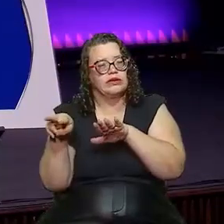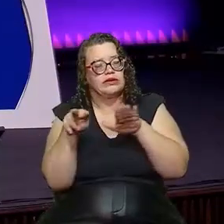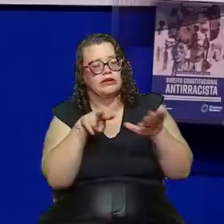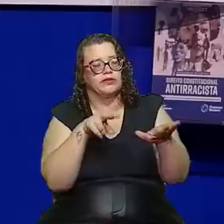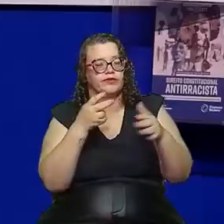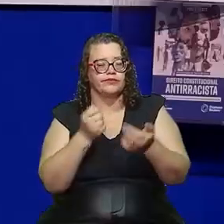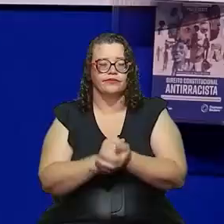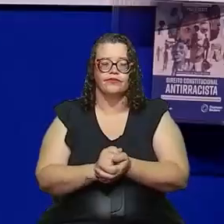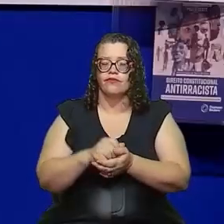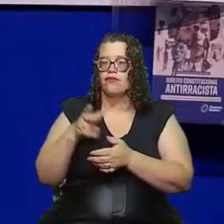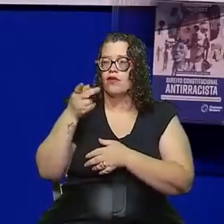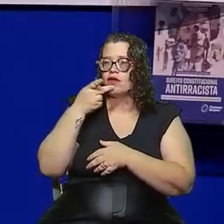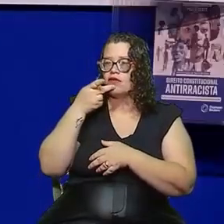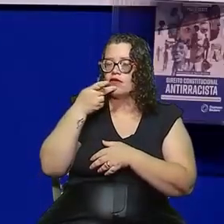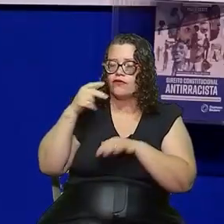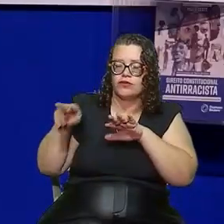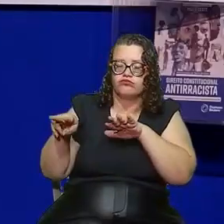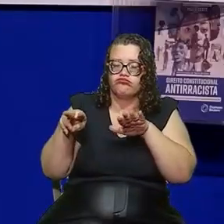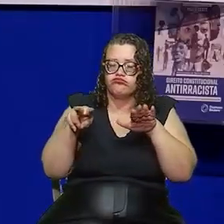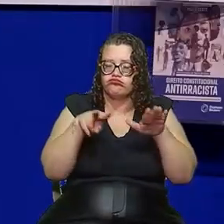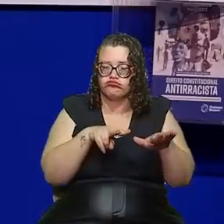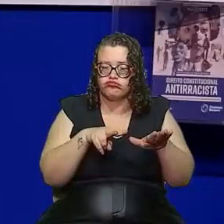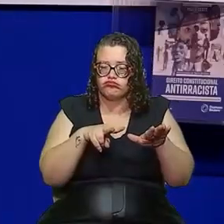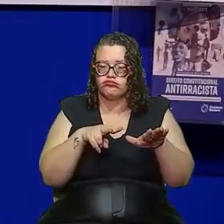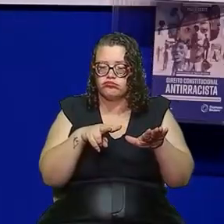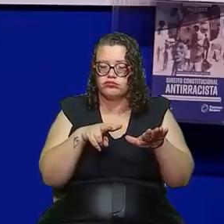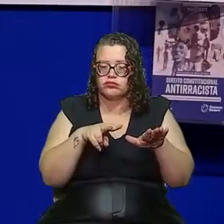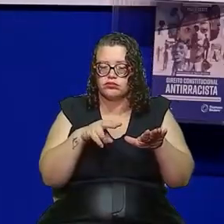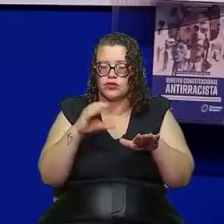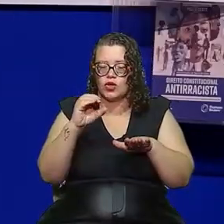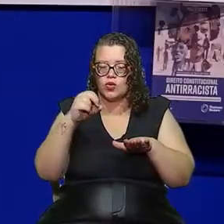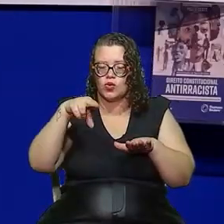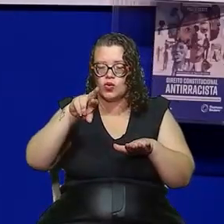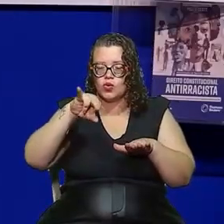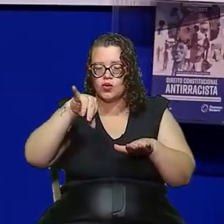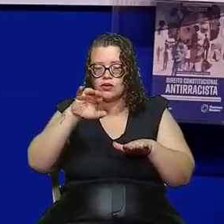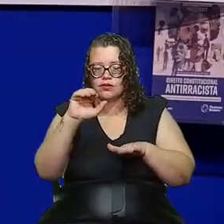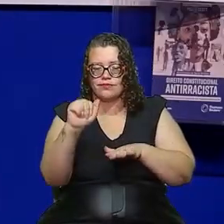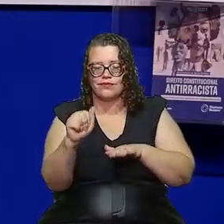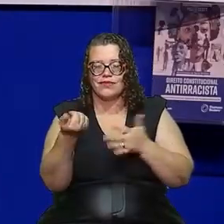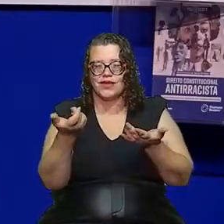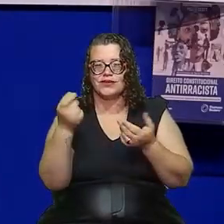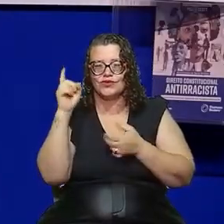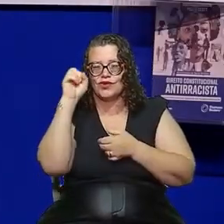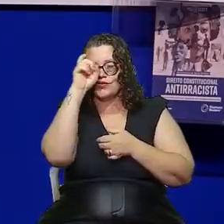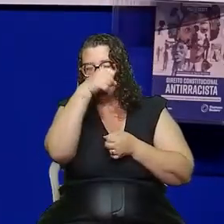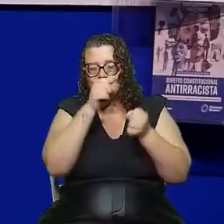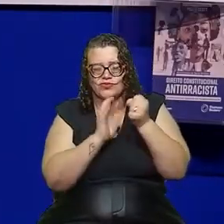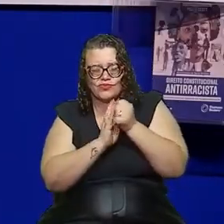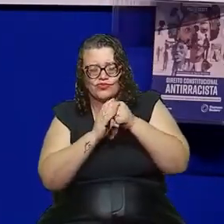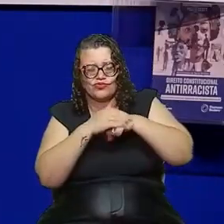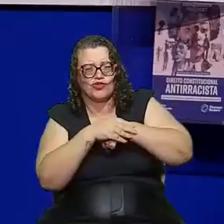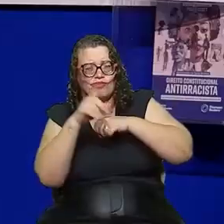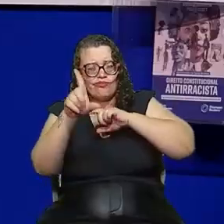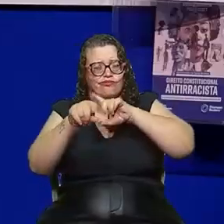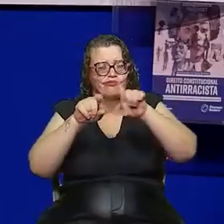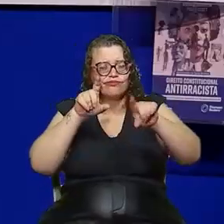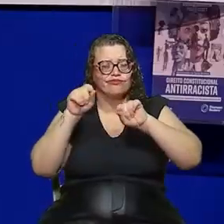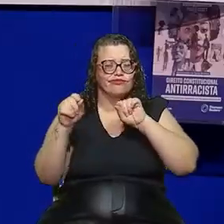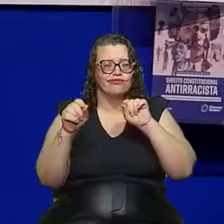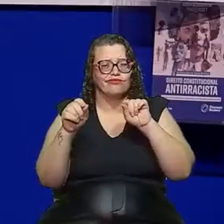falar sobre a crônica da semana é muito difícil escolher o tema. A crônica, ela